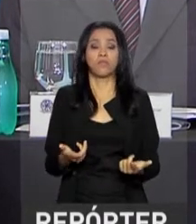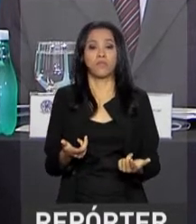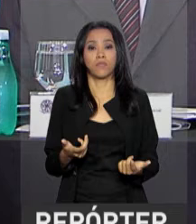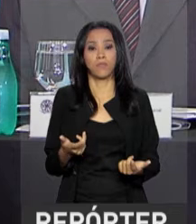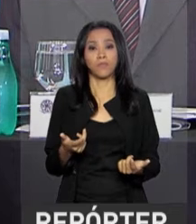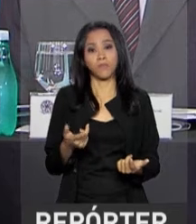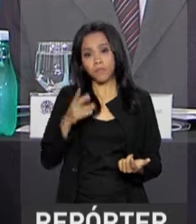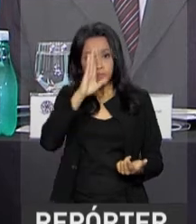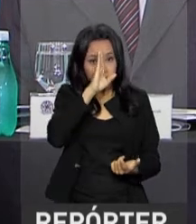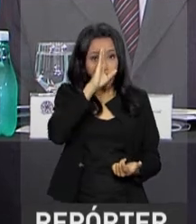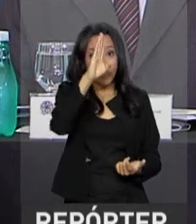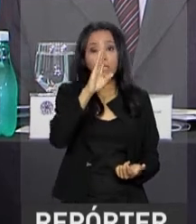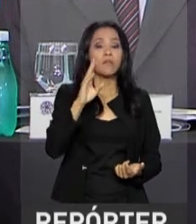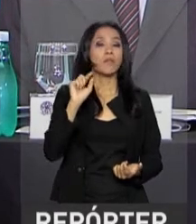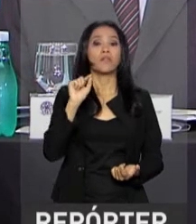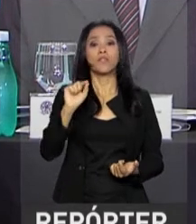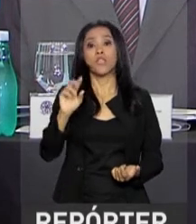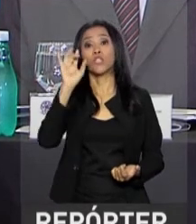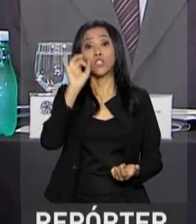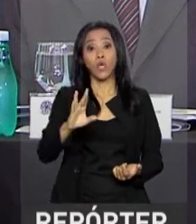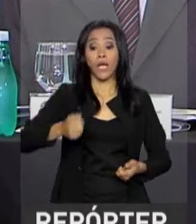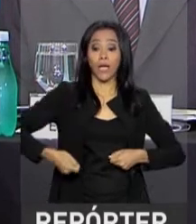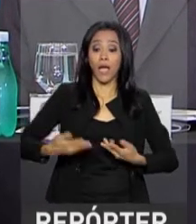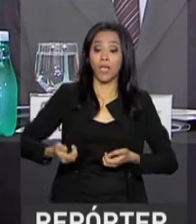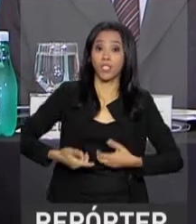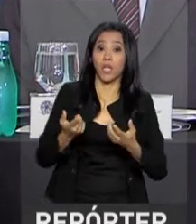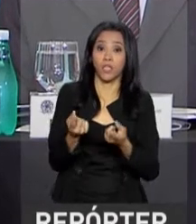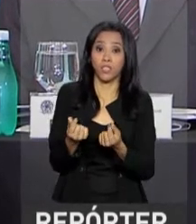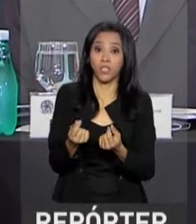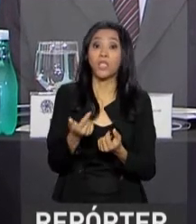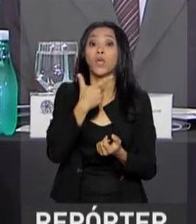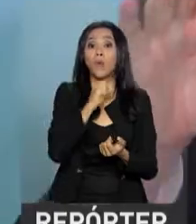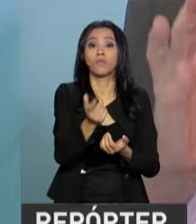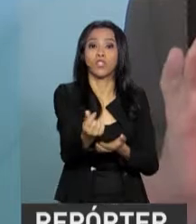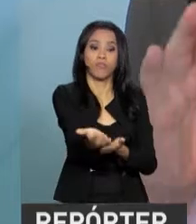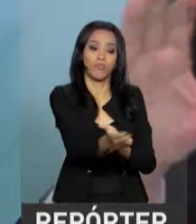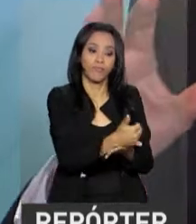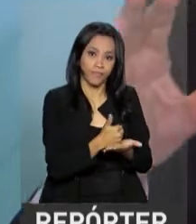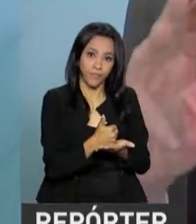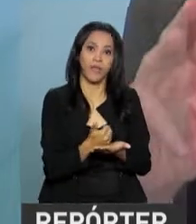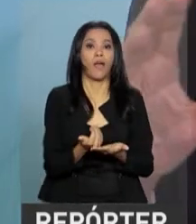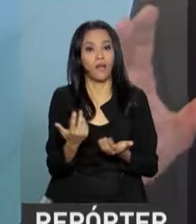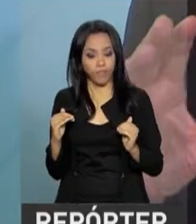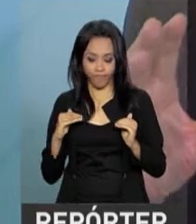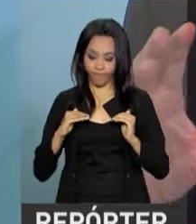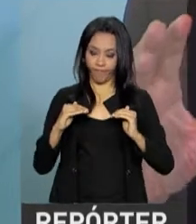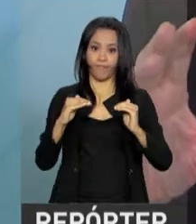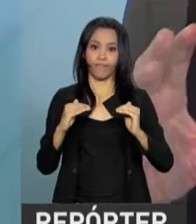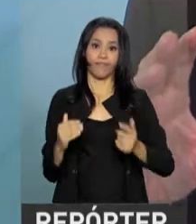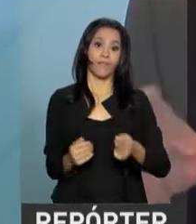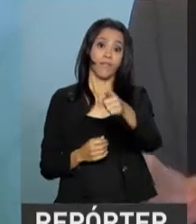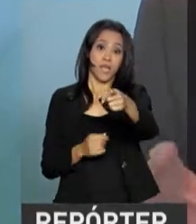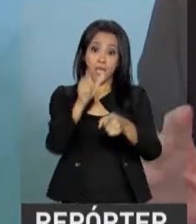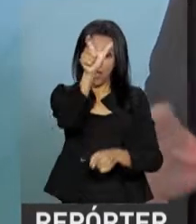trivial de que só devemos gastar aquilo que se arrecada o ministro da fazenda foi na mesma linha e